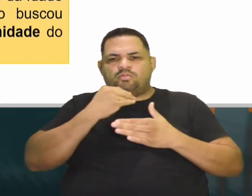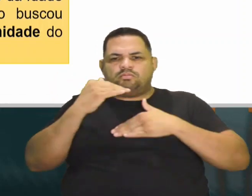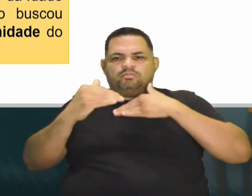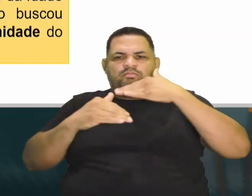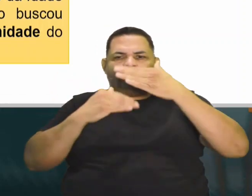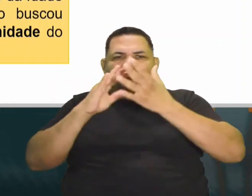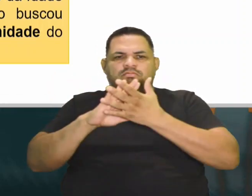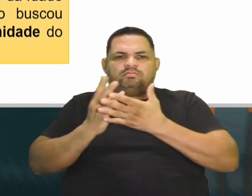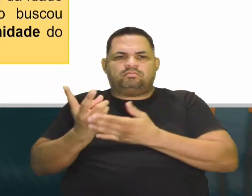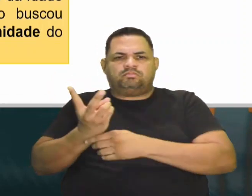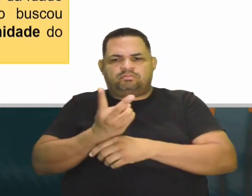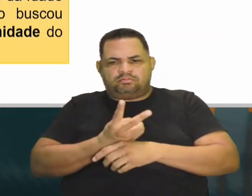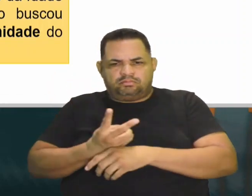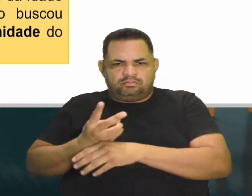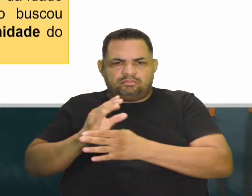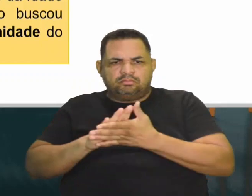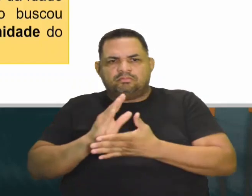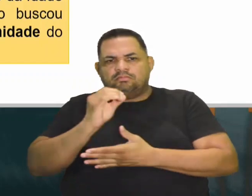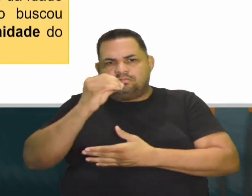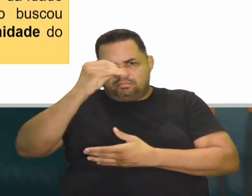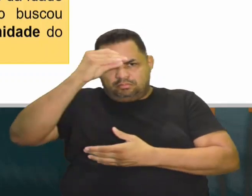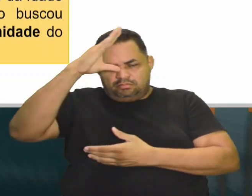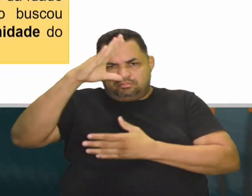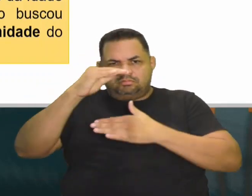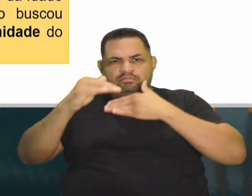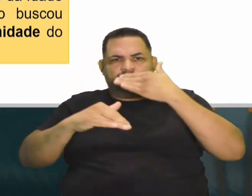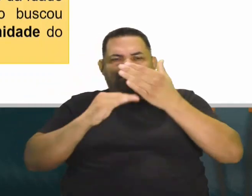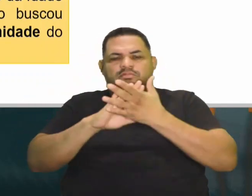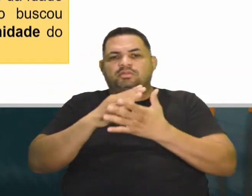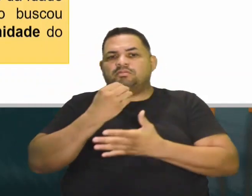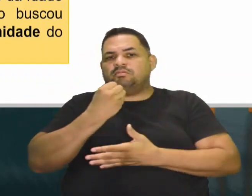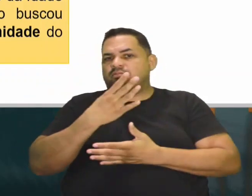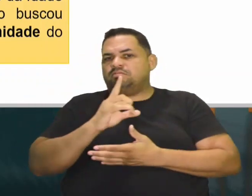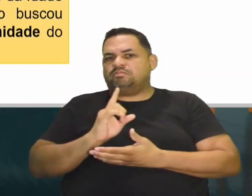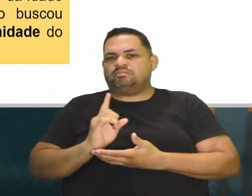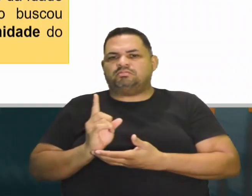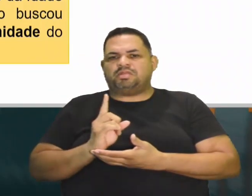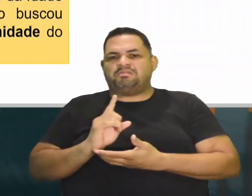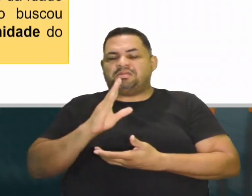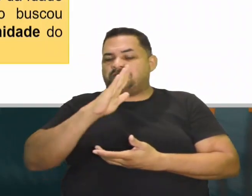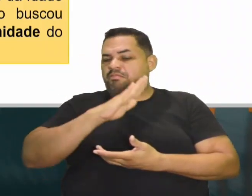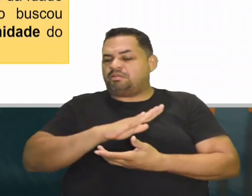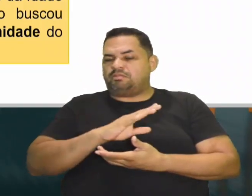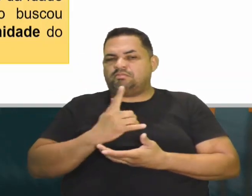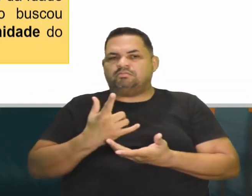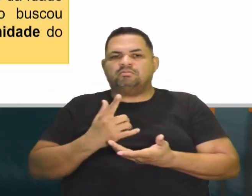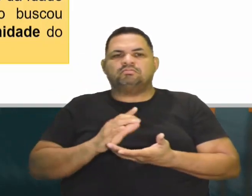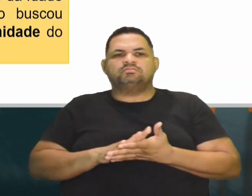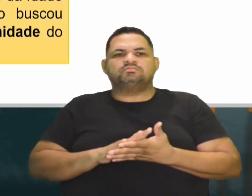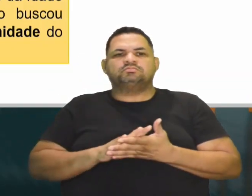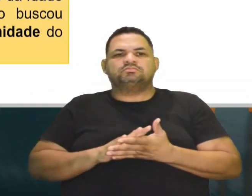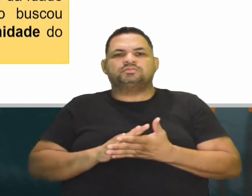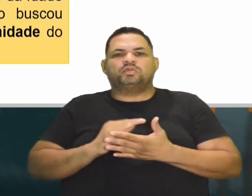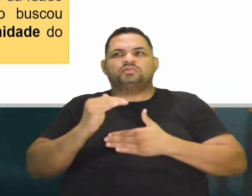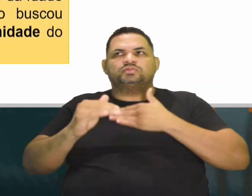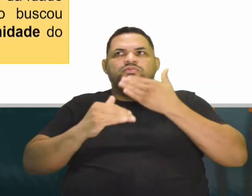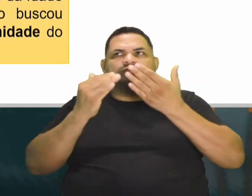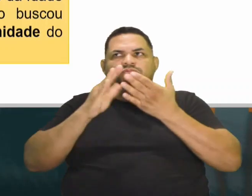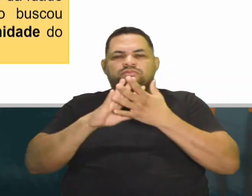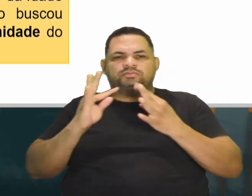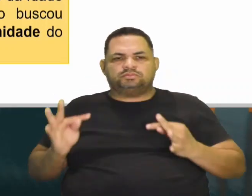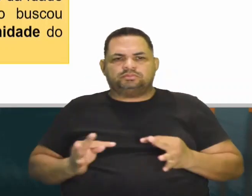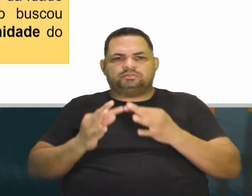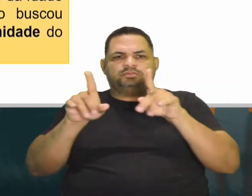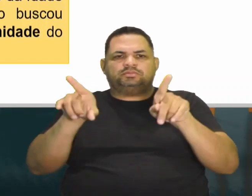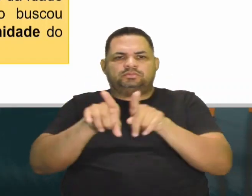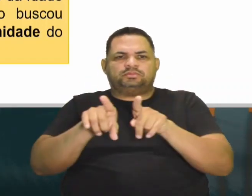buscar conhecimento e se desenvolver para o bem, né? Não para o mal. Nós sabemos que com o avanço das tecnologias